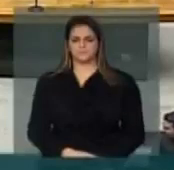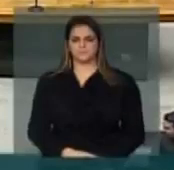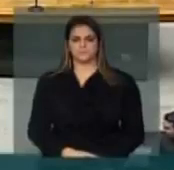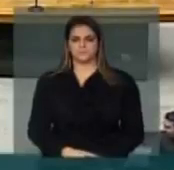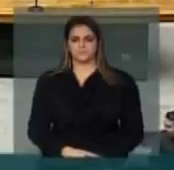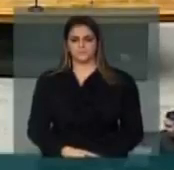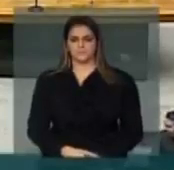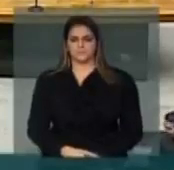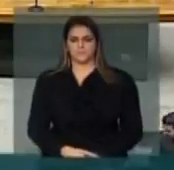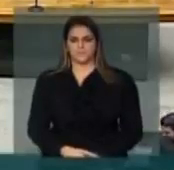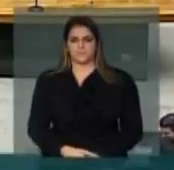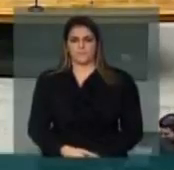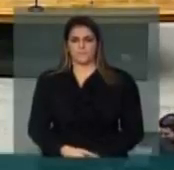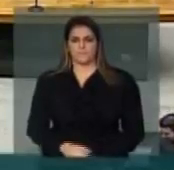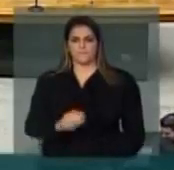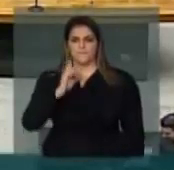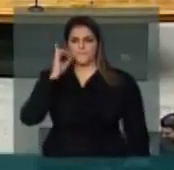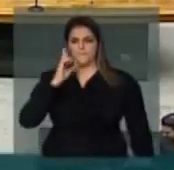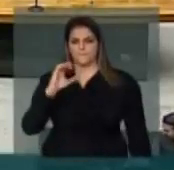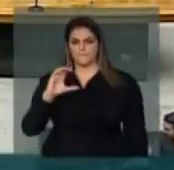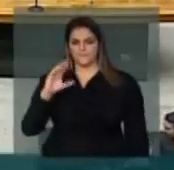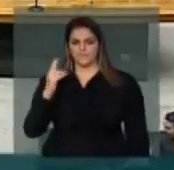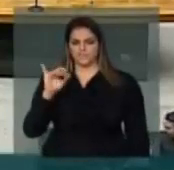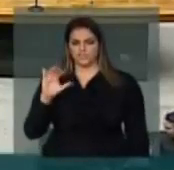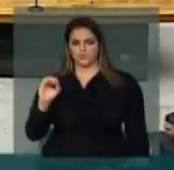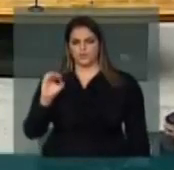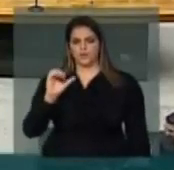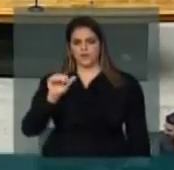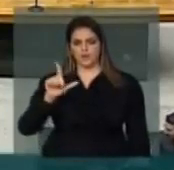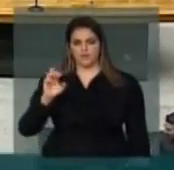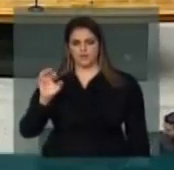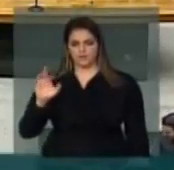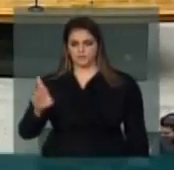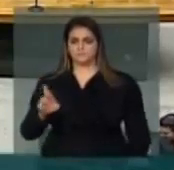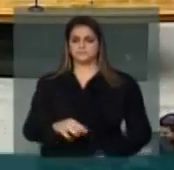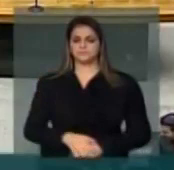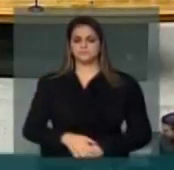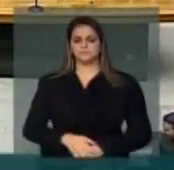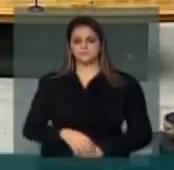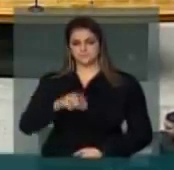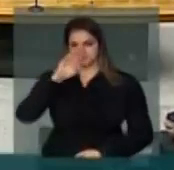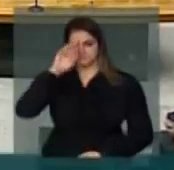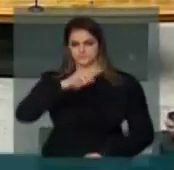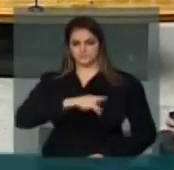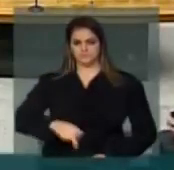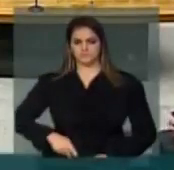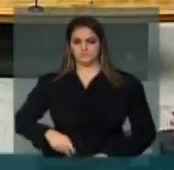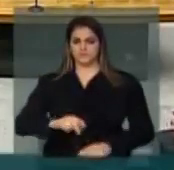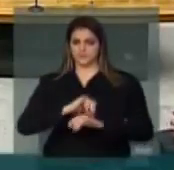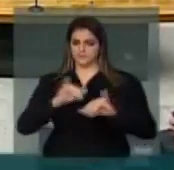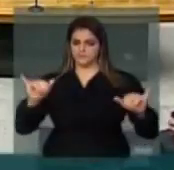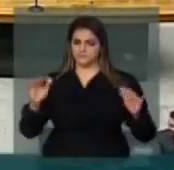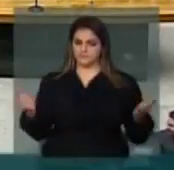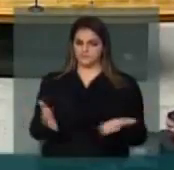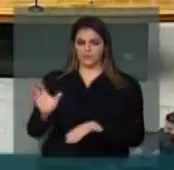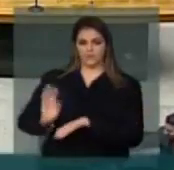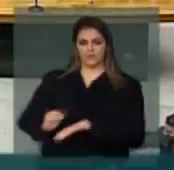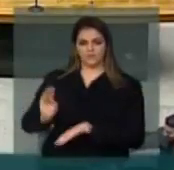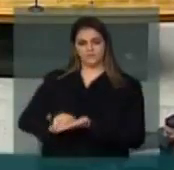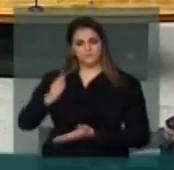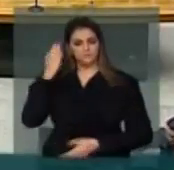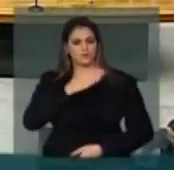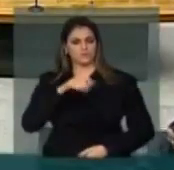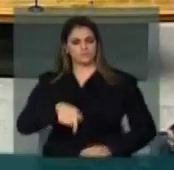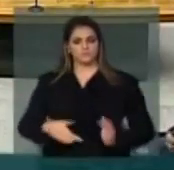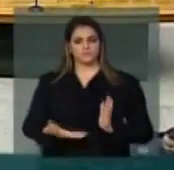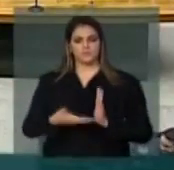nome do deputado. Vamos chamar o deputado Chico Alencar. Senhor presidente, quero deixar aqui nos anais dessa Câmara Nacional